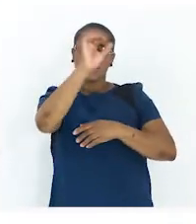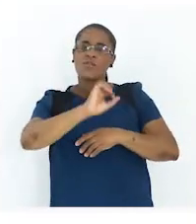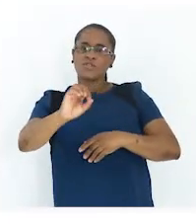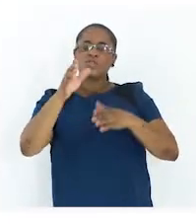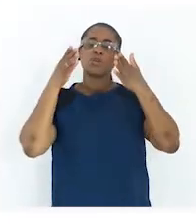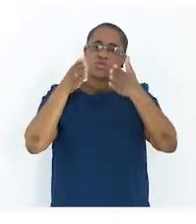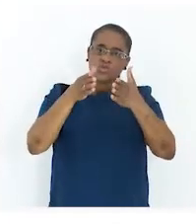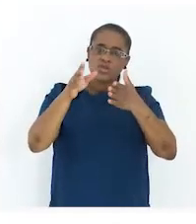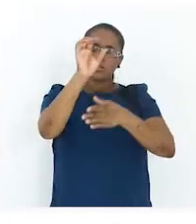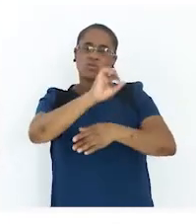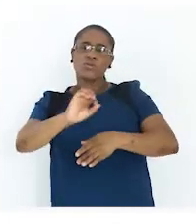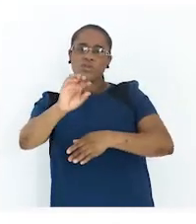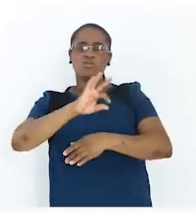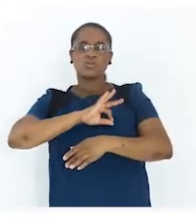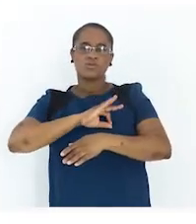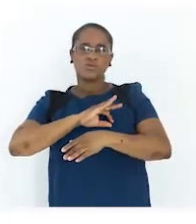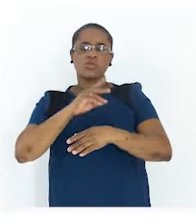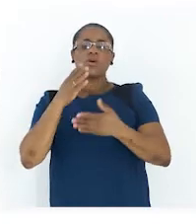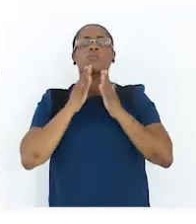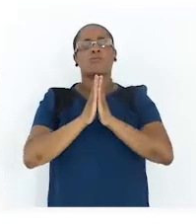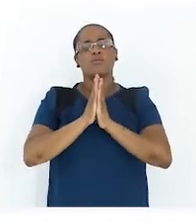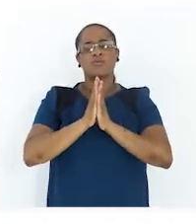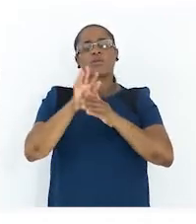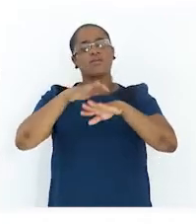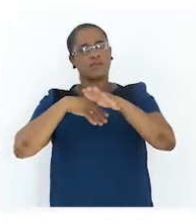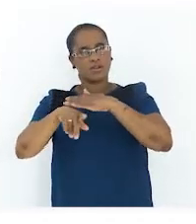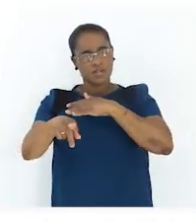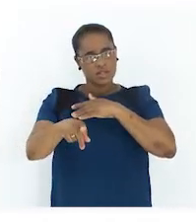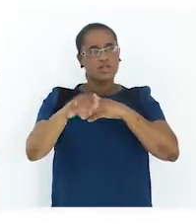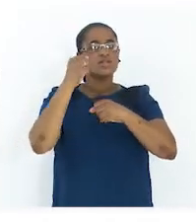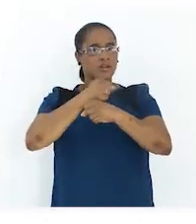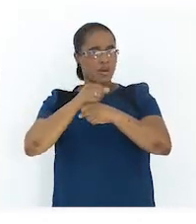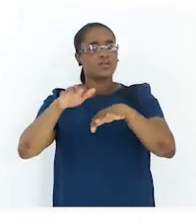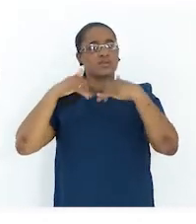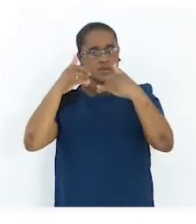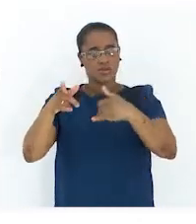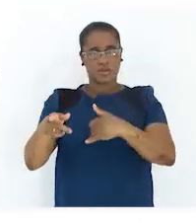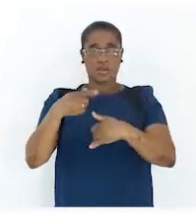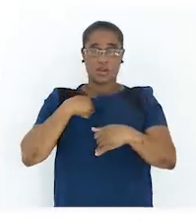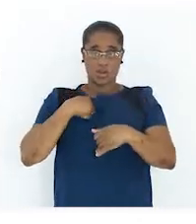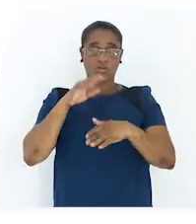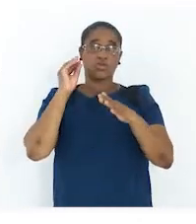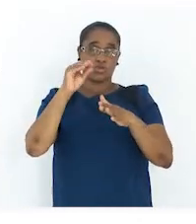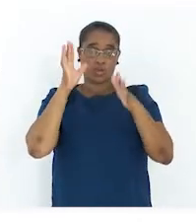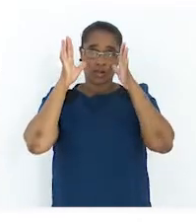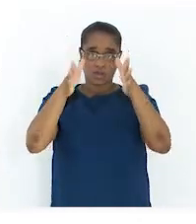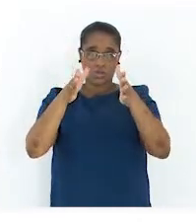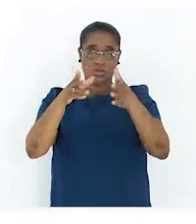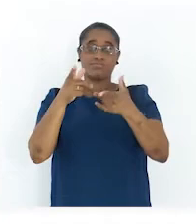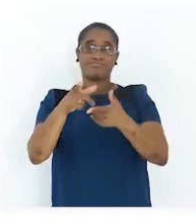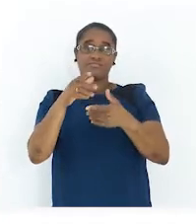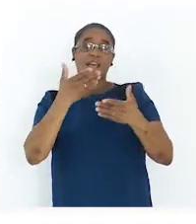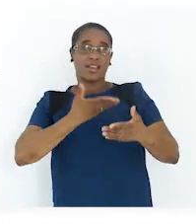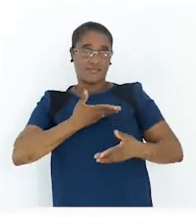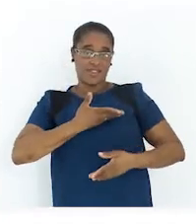por favor, resolvam os outros exercícios. E eu chamo a atenção à linha D. A